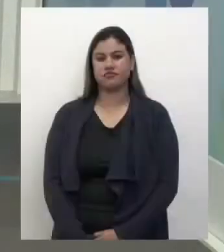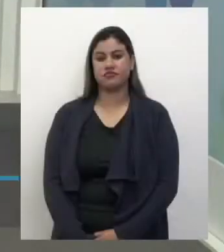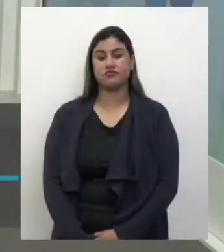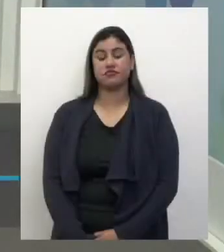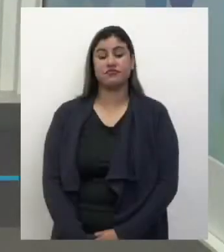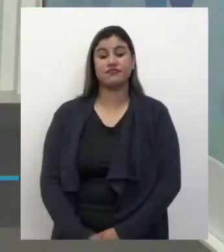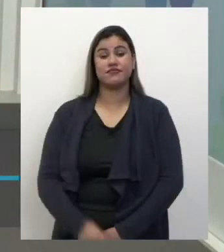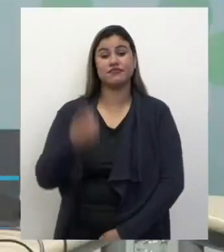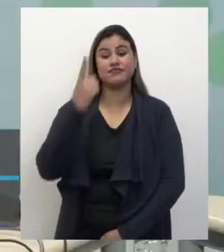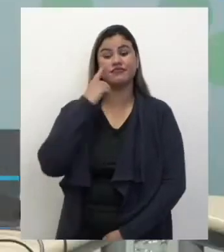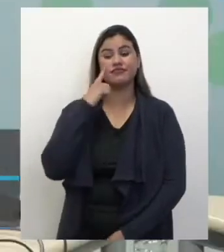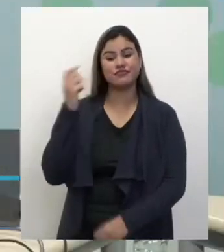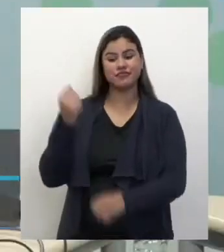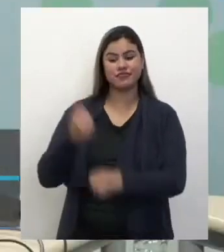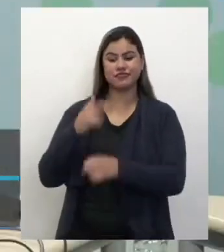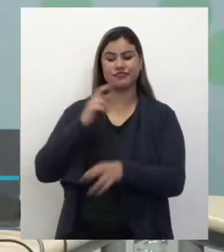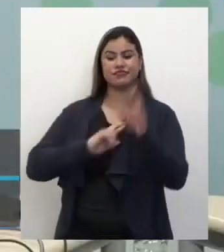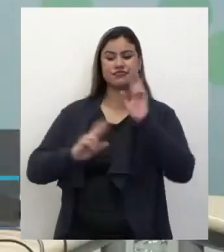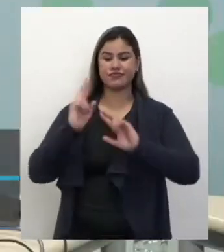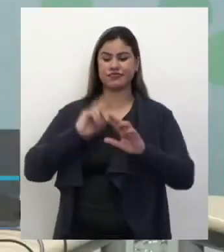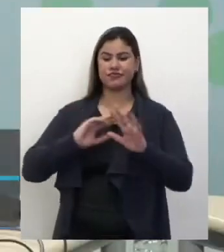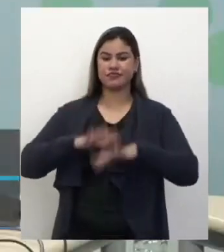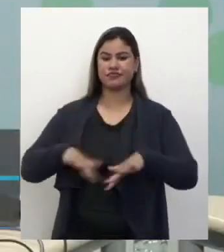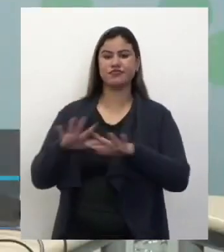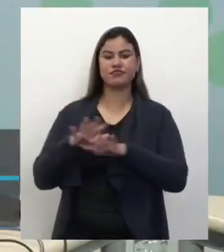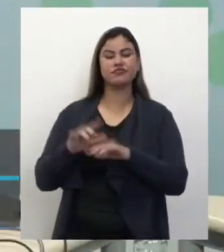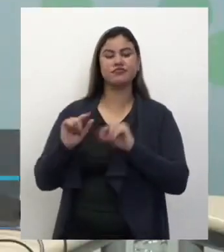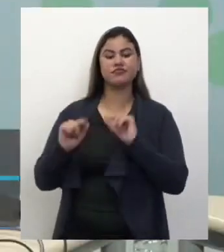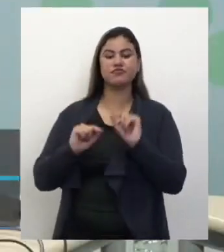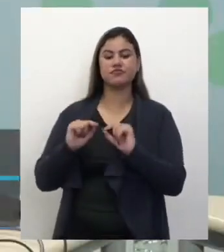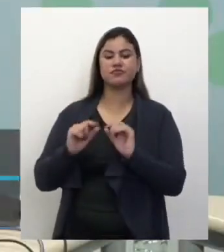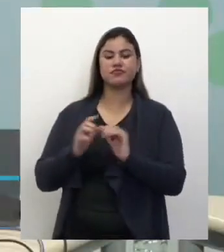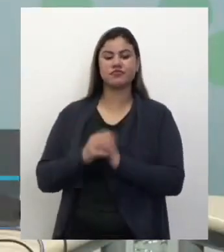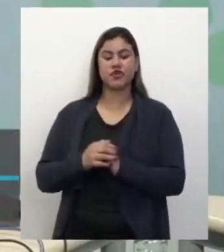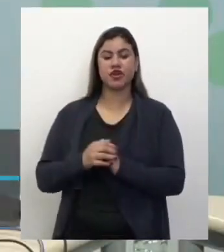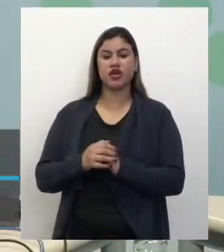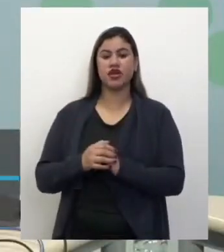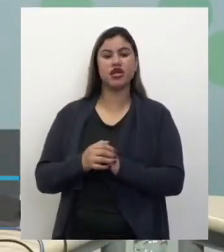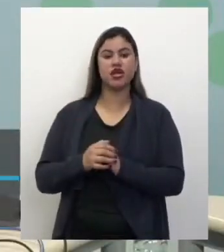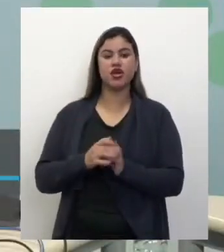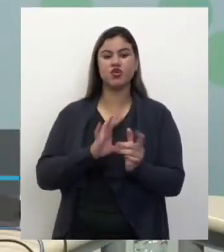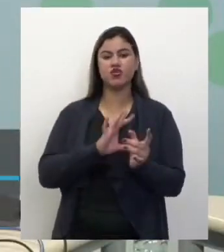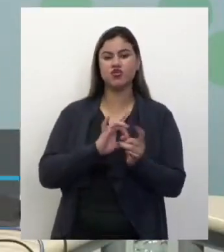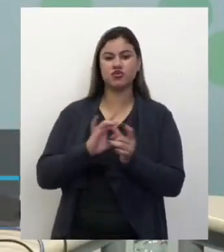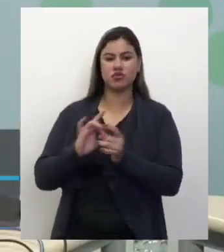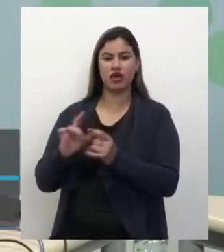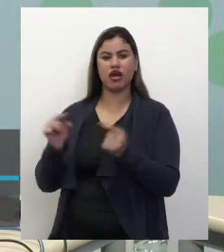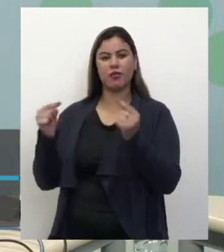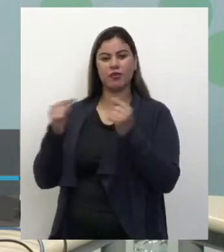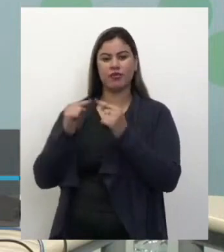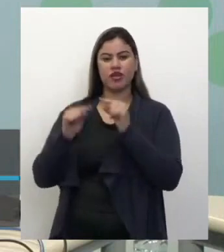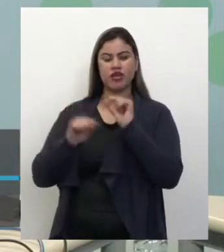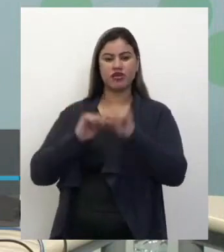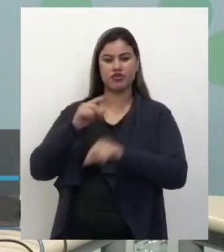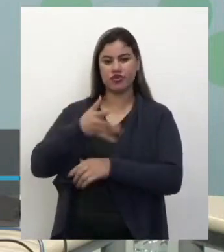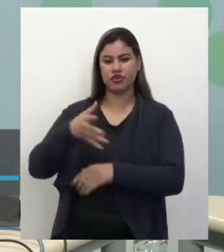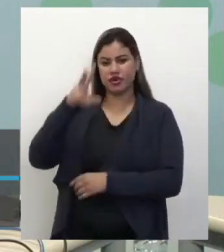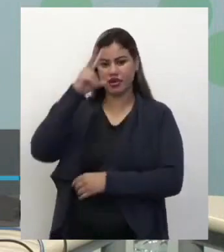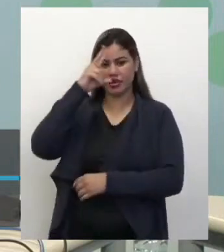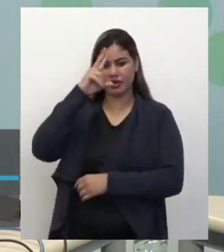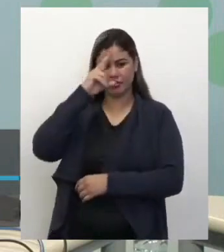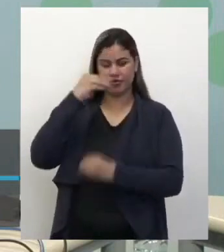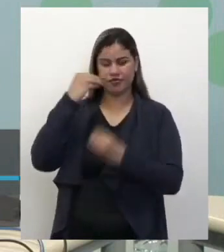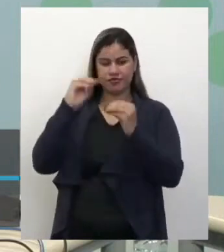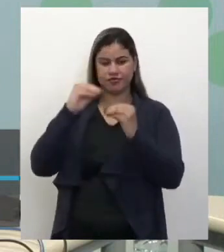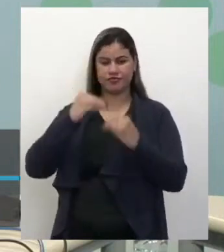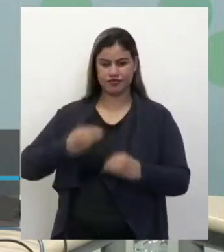Vamos à participação dos alunos e professores, né? A pergunta que era, quais são as conjunções de que você se lembra, né? Era para colocar aqui